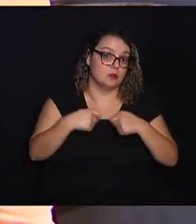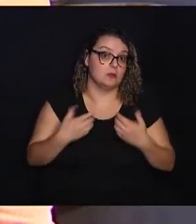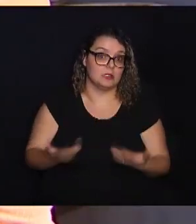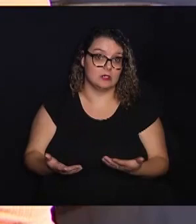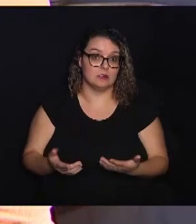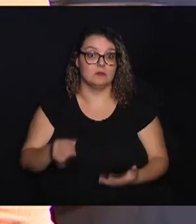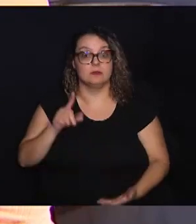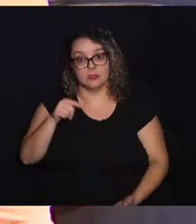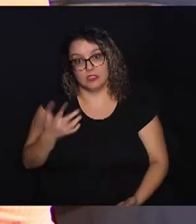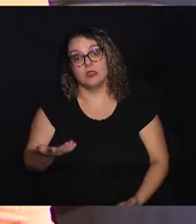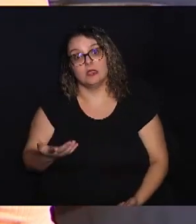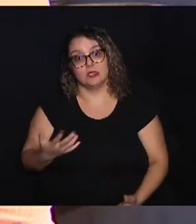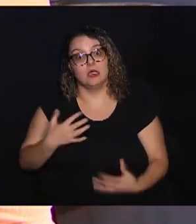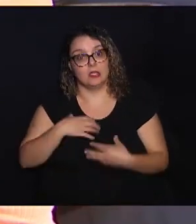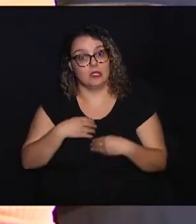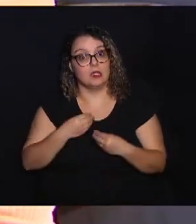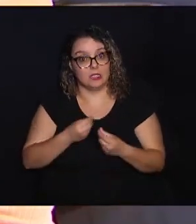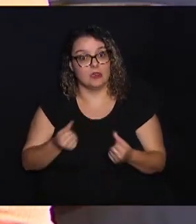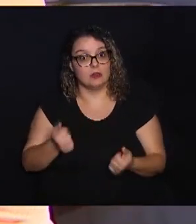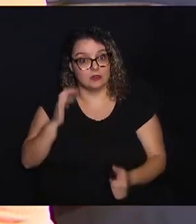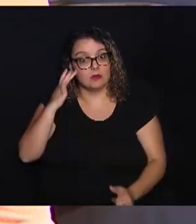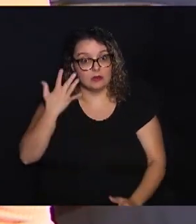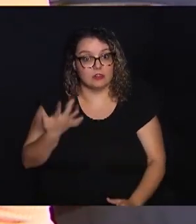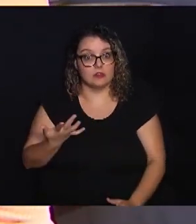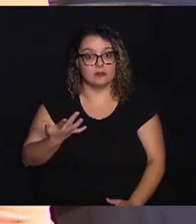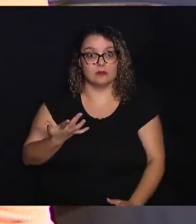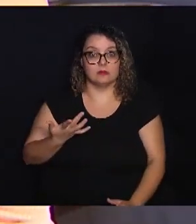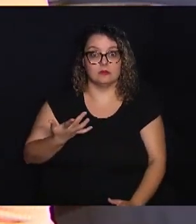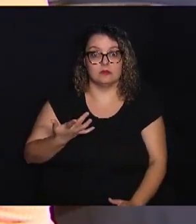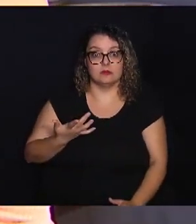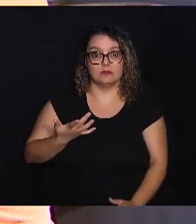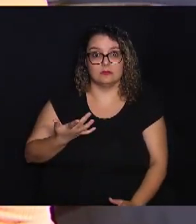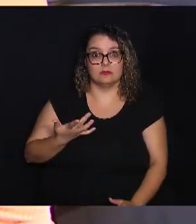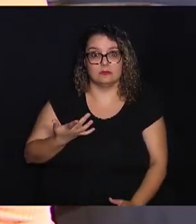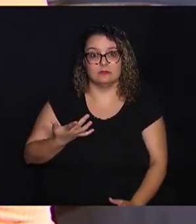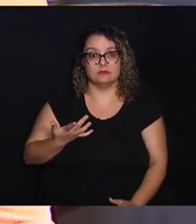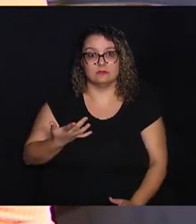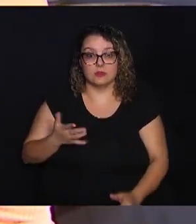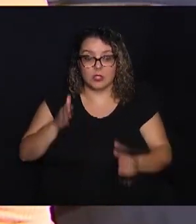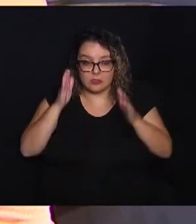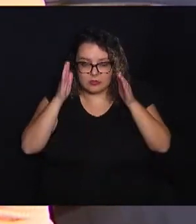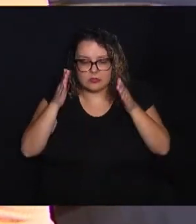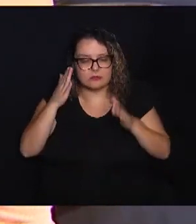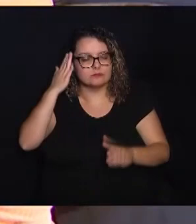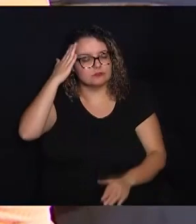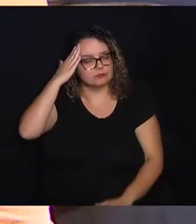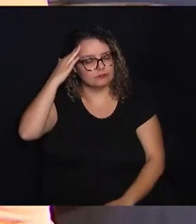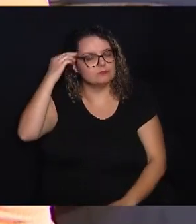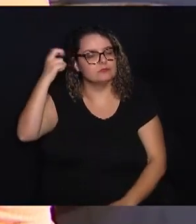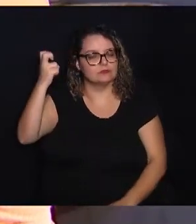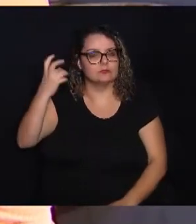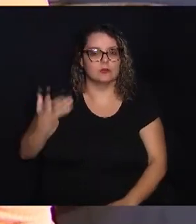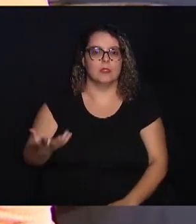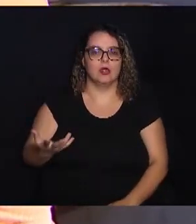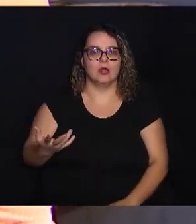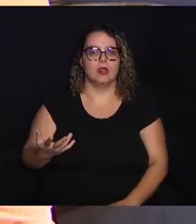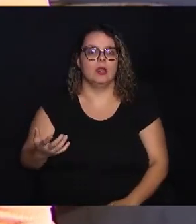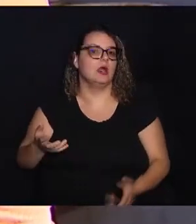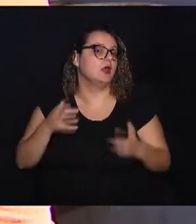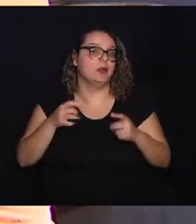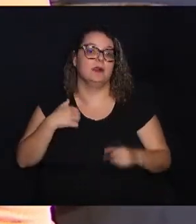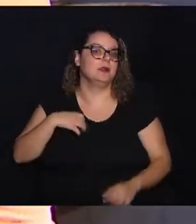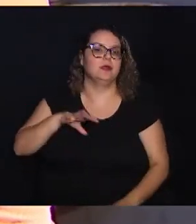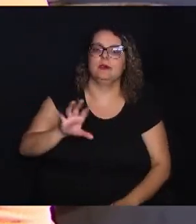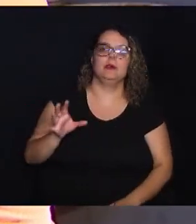Isso é sensibilidade, eu acho, mas com muita sabedoria. Você não pode, eu quero ser